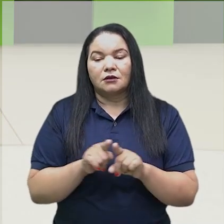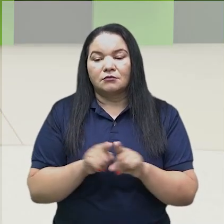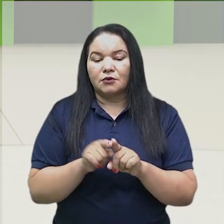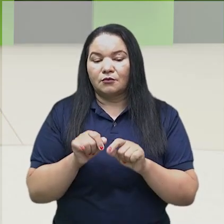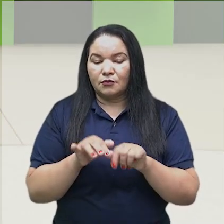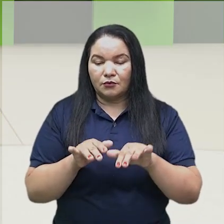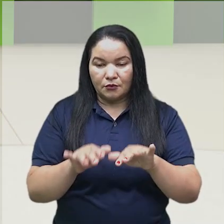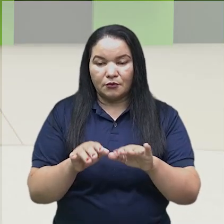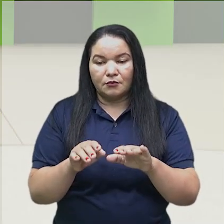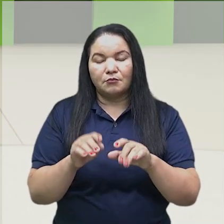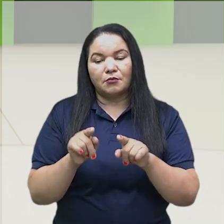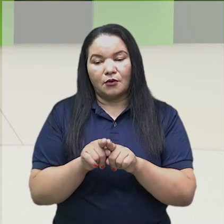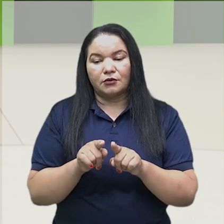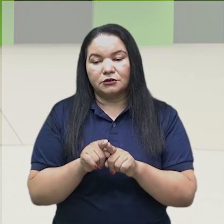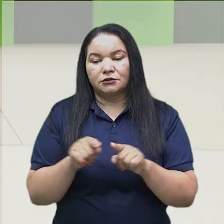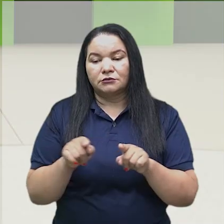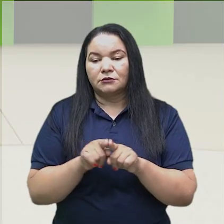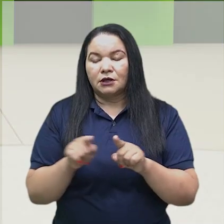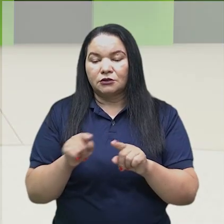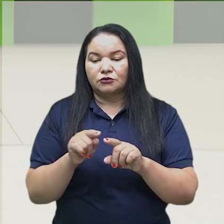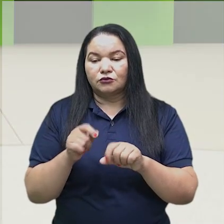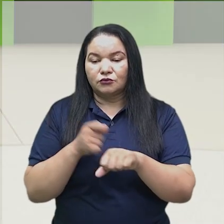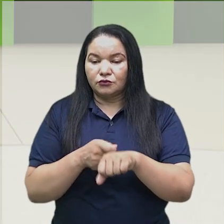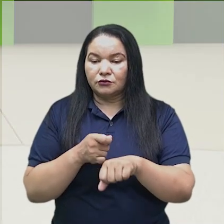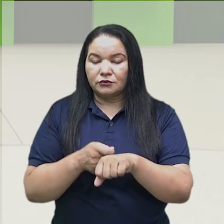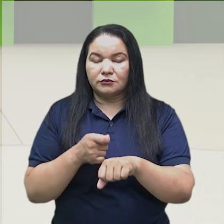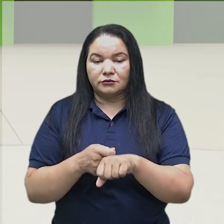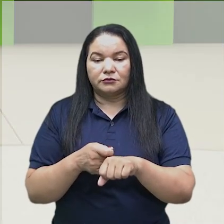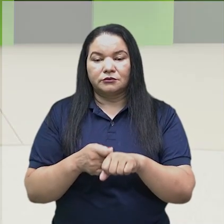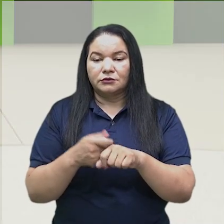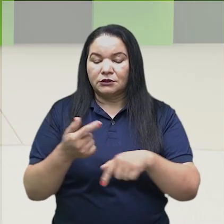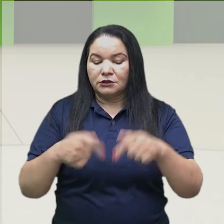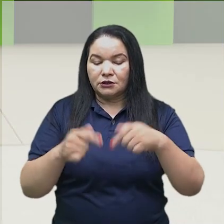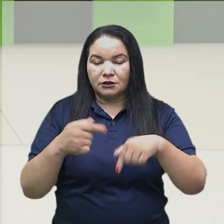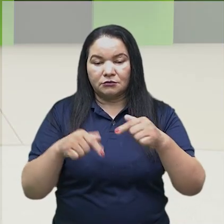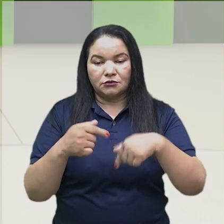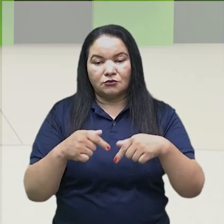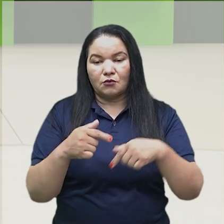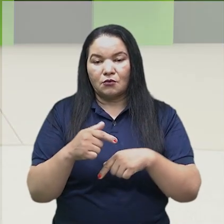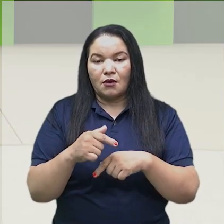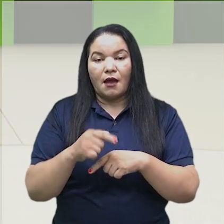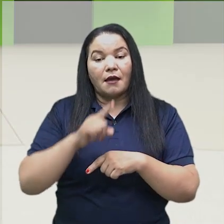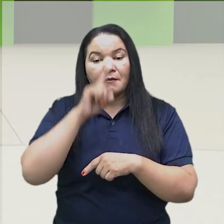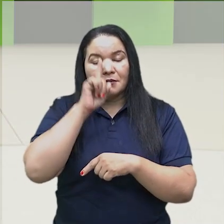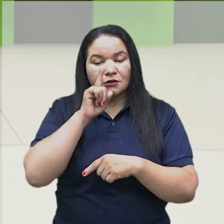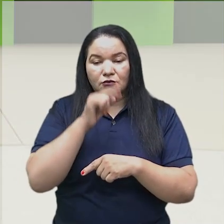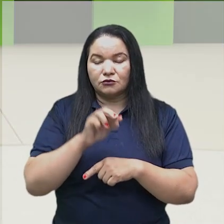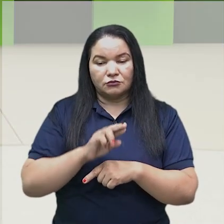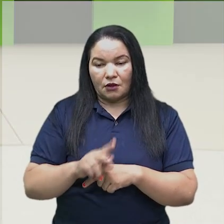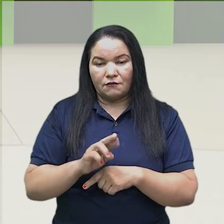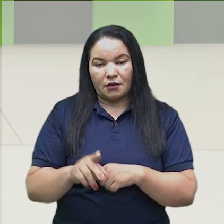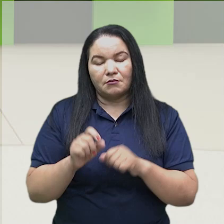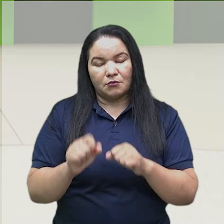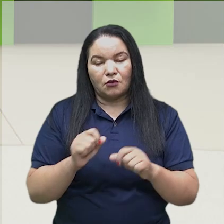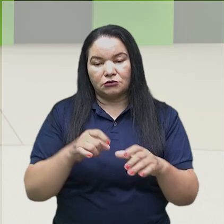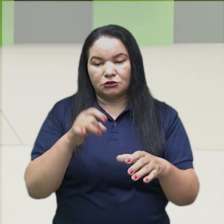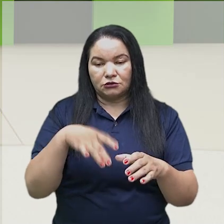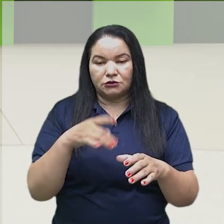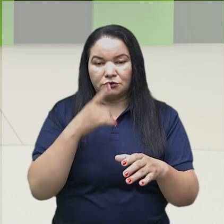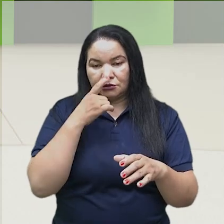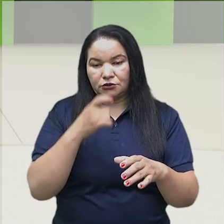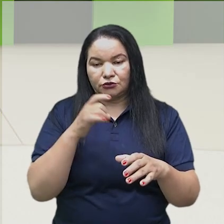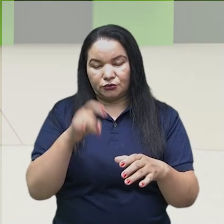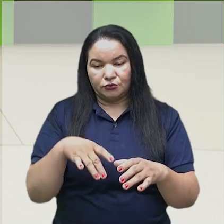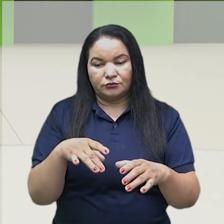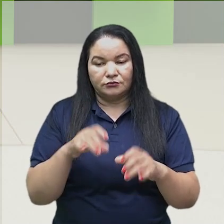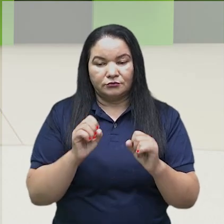caso do sólido, né, um resíduo químico não perigoso, pode ir tranquilamente para o lixo, né, o lixo comum,